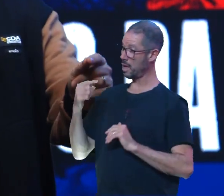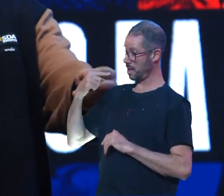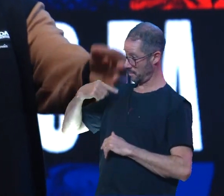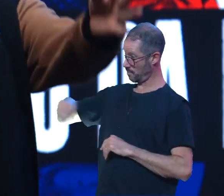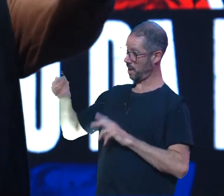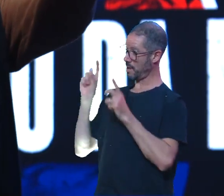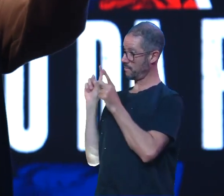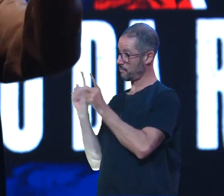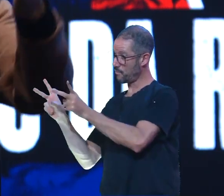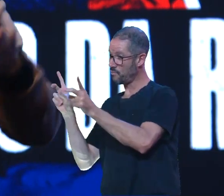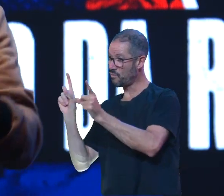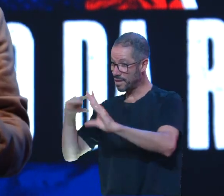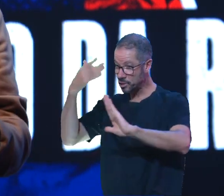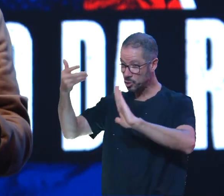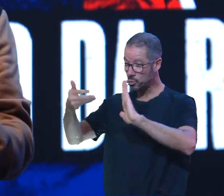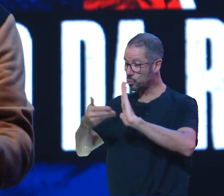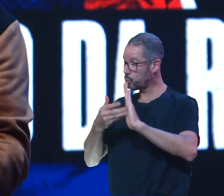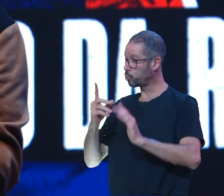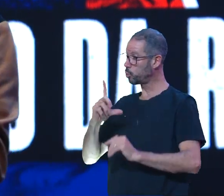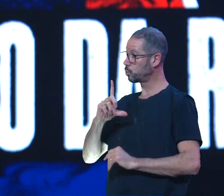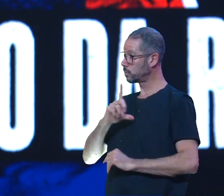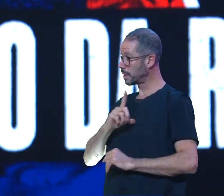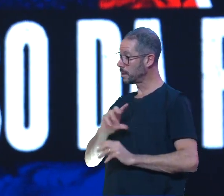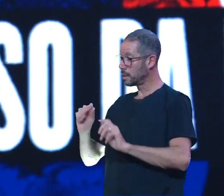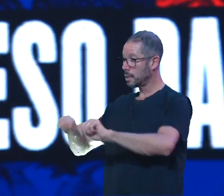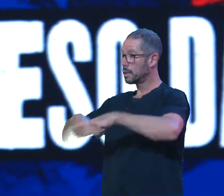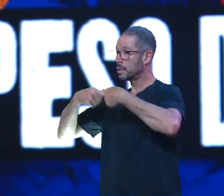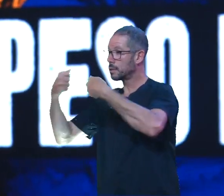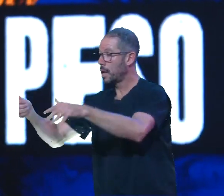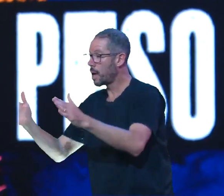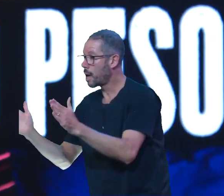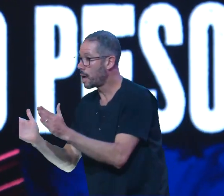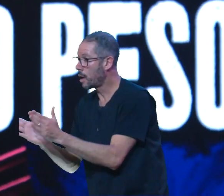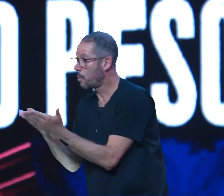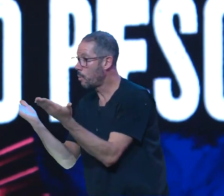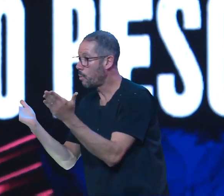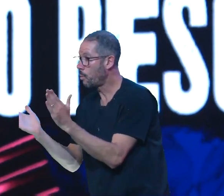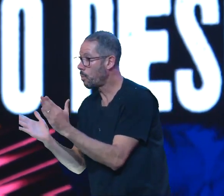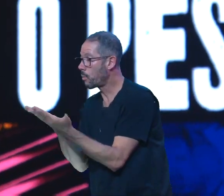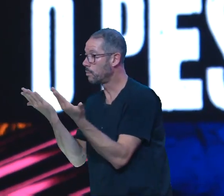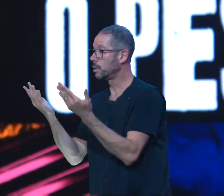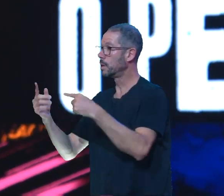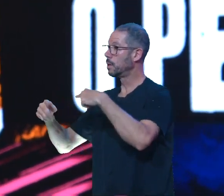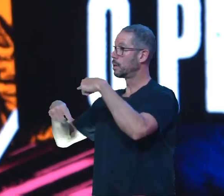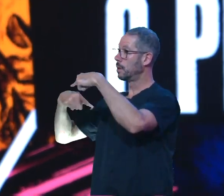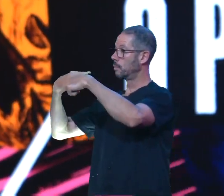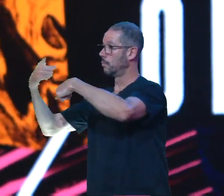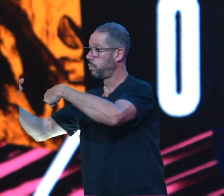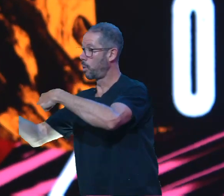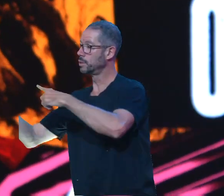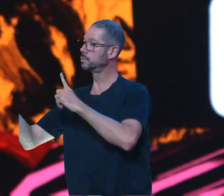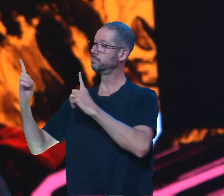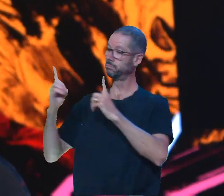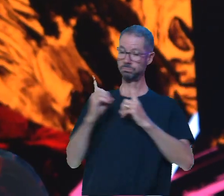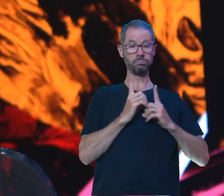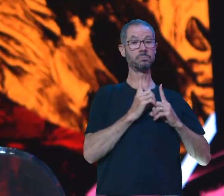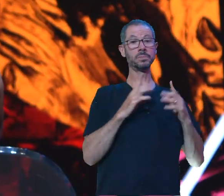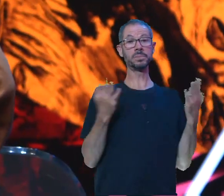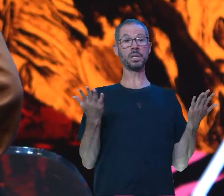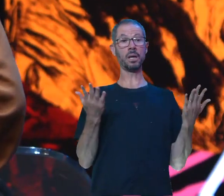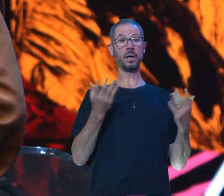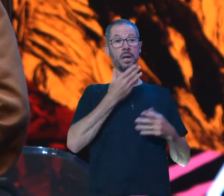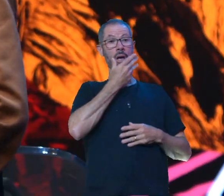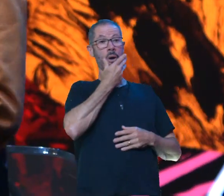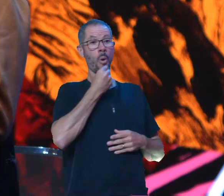vai, vende tudo que você tem, dá aos pobres e depois vem me seguir. Mas aquele